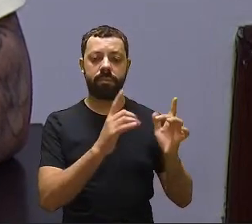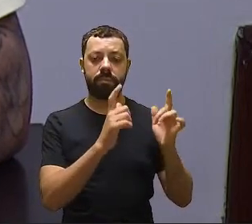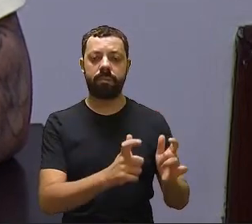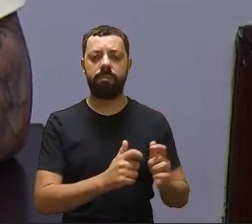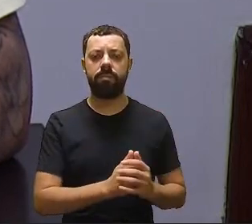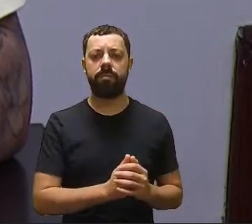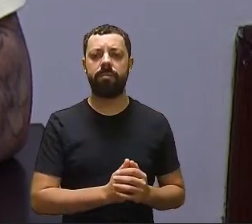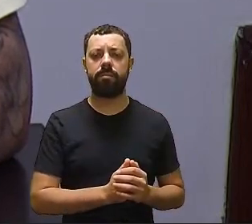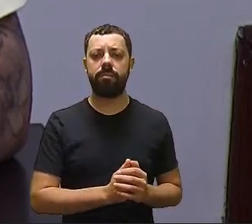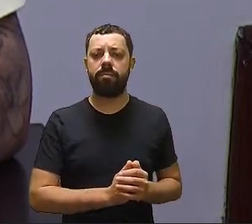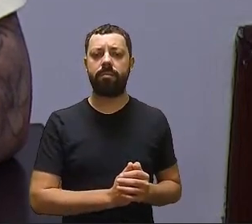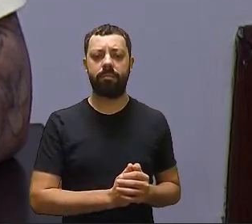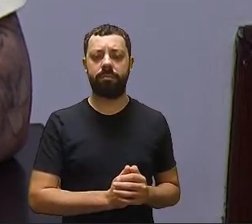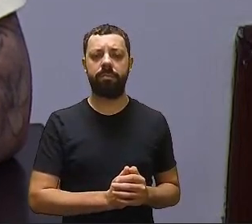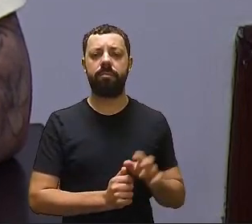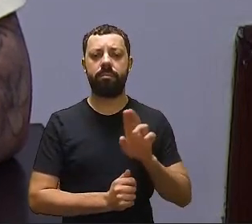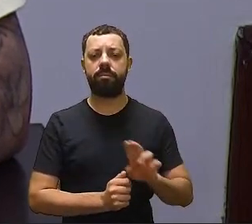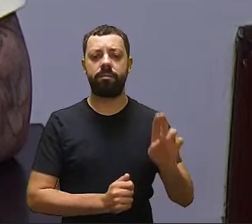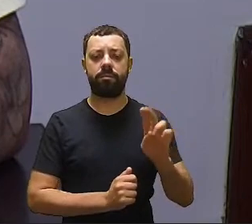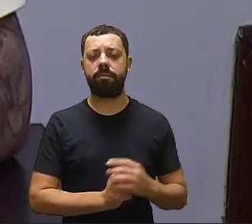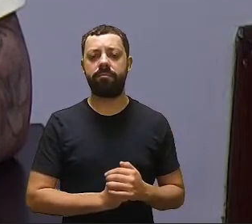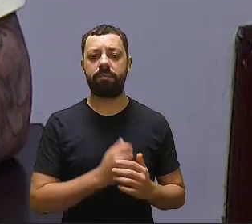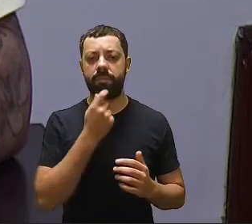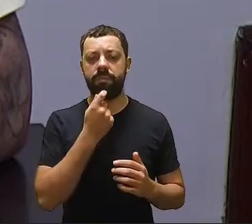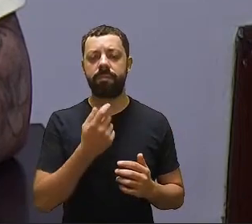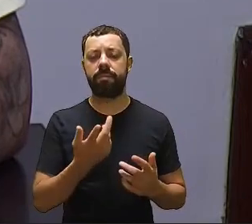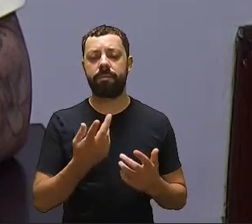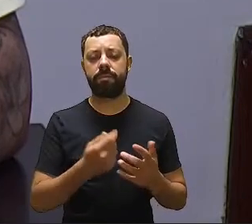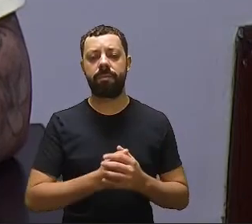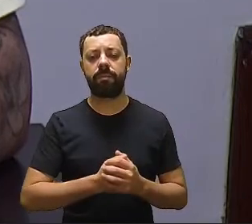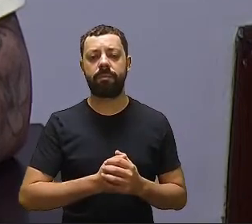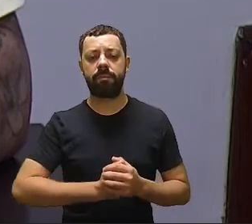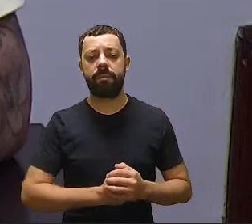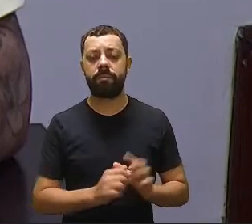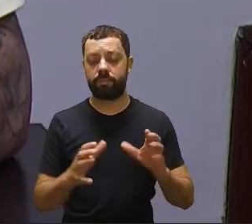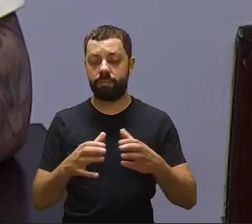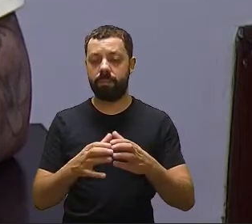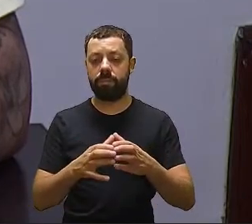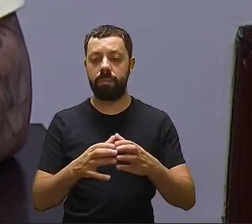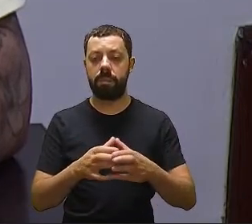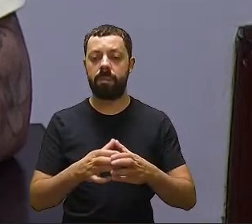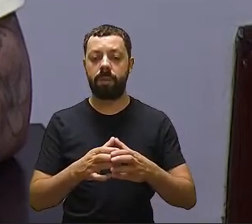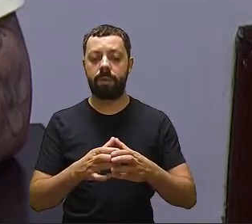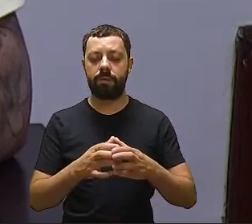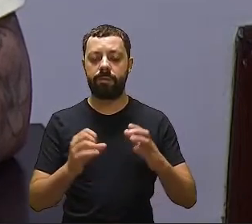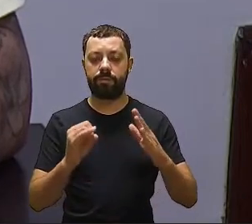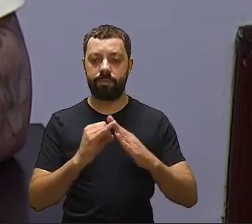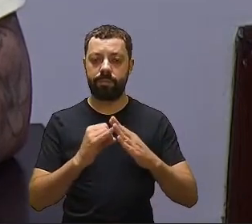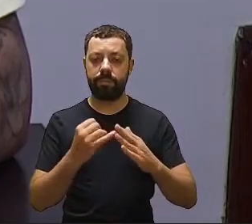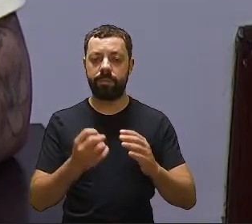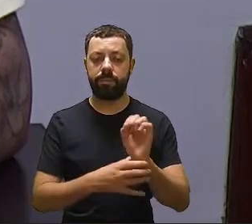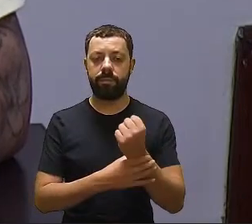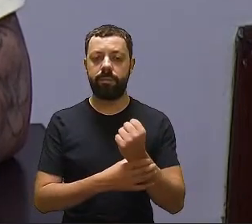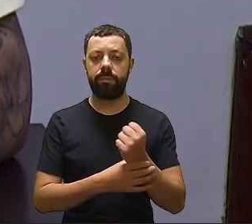local para uso dessa marginalidade. Então, em conjunto aí com as instituições de